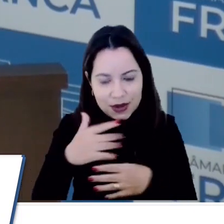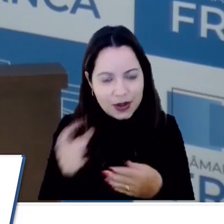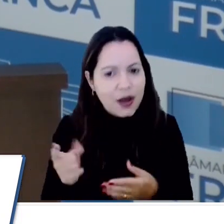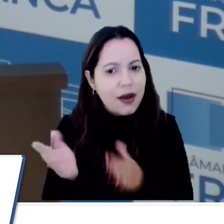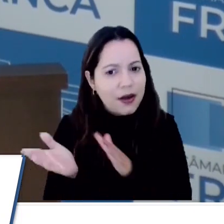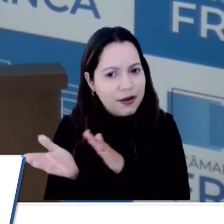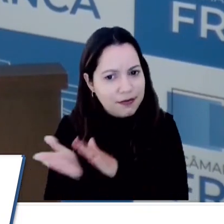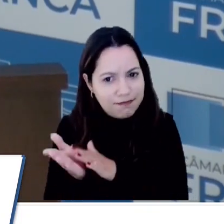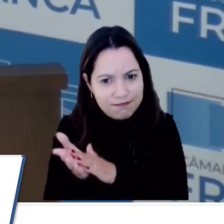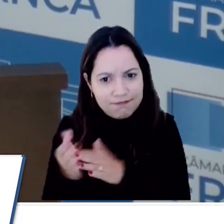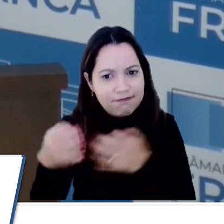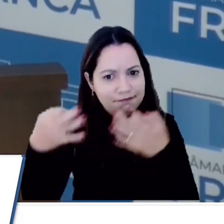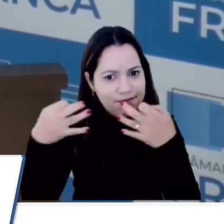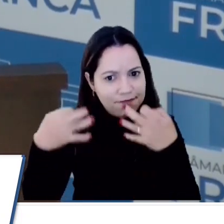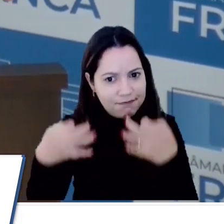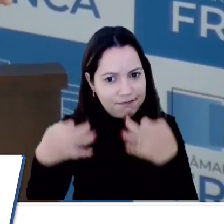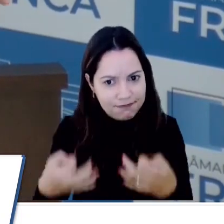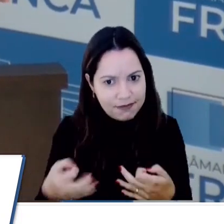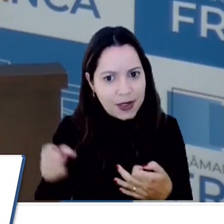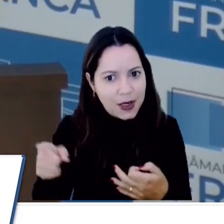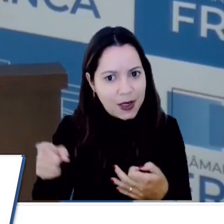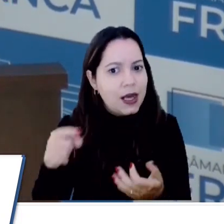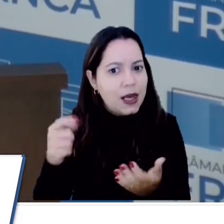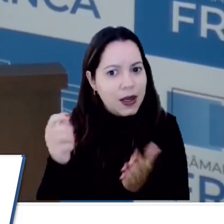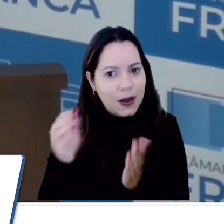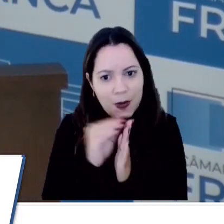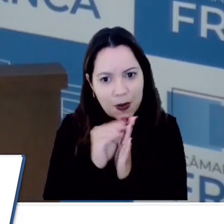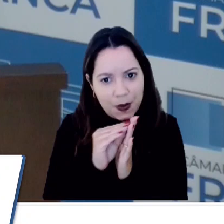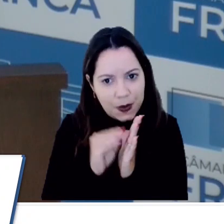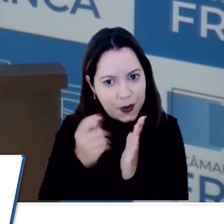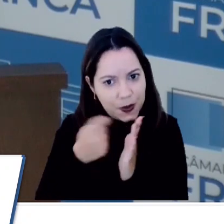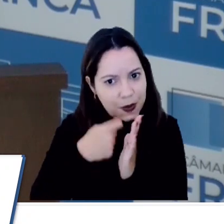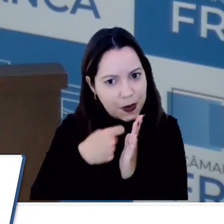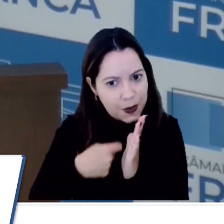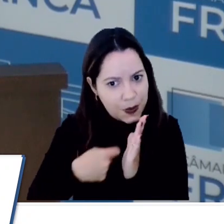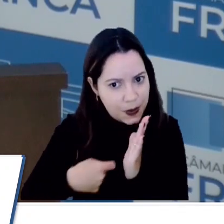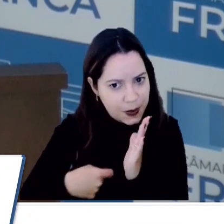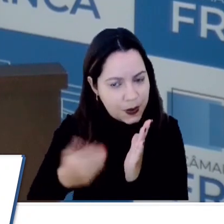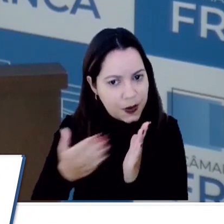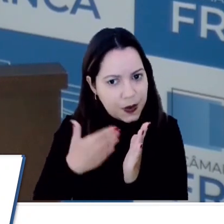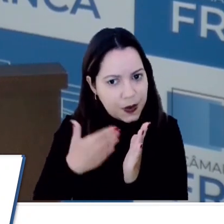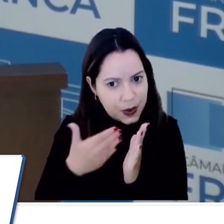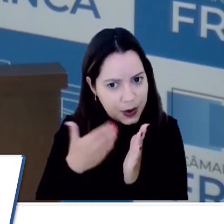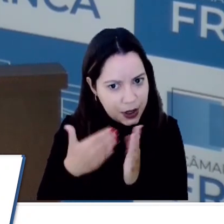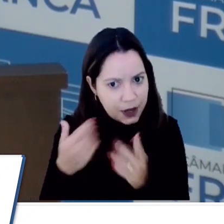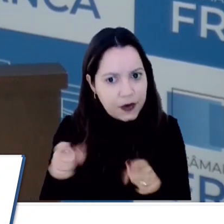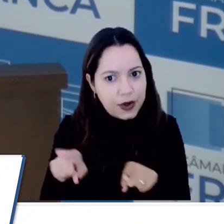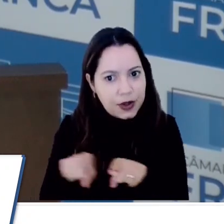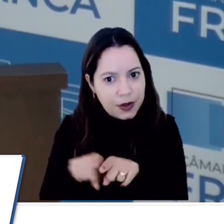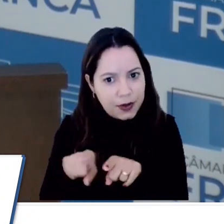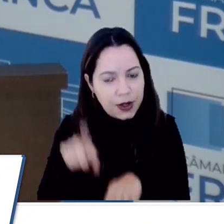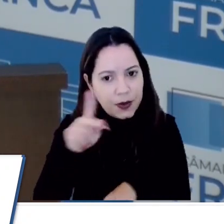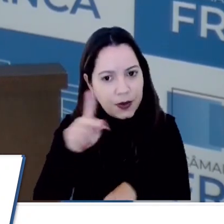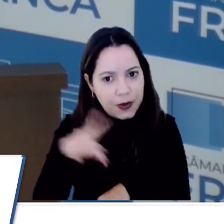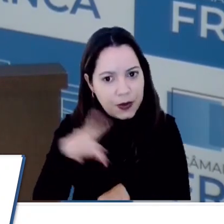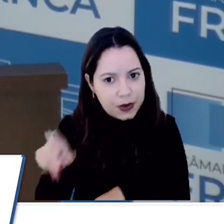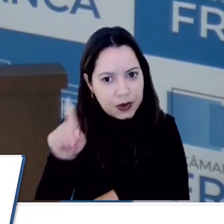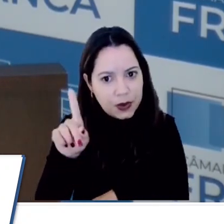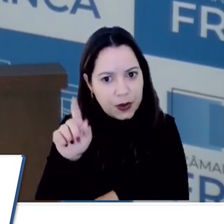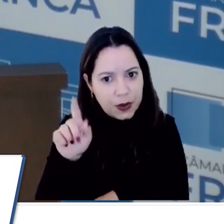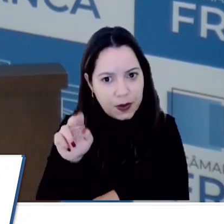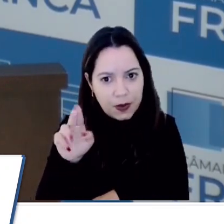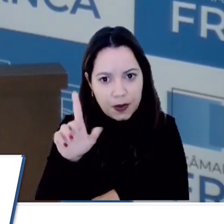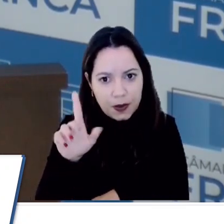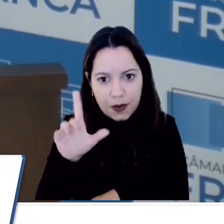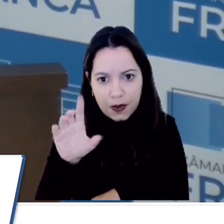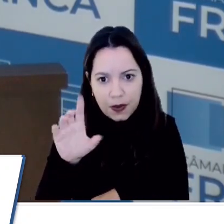justa. A biografia dela fala por si só, as palavras do professor Paulo falam também.